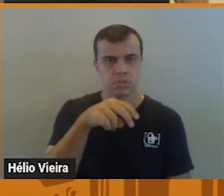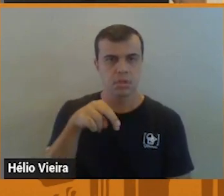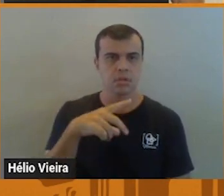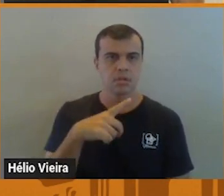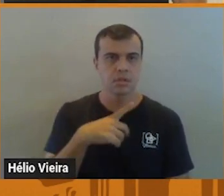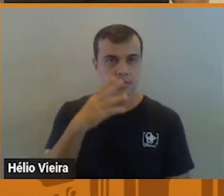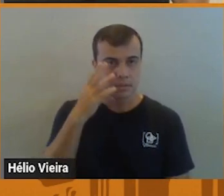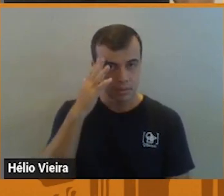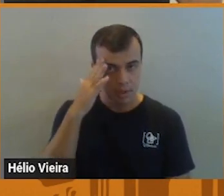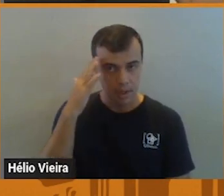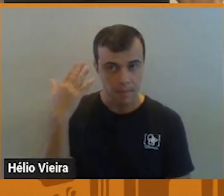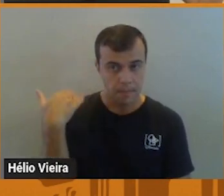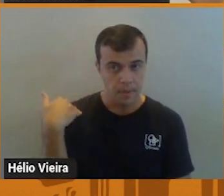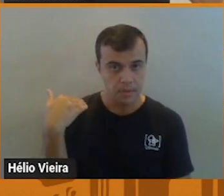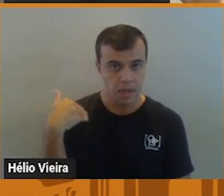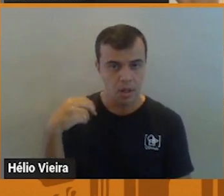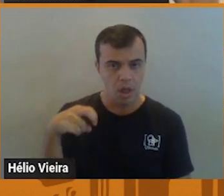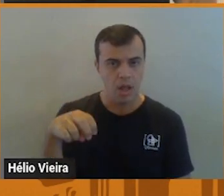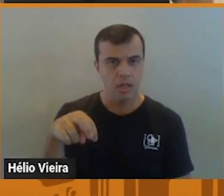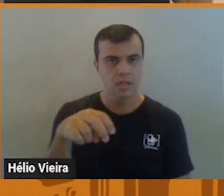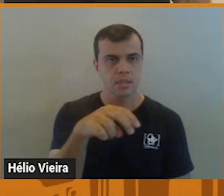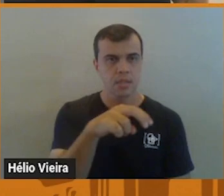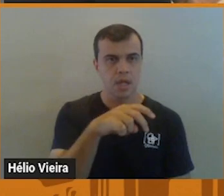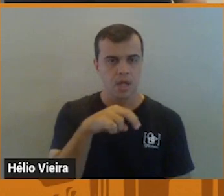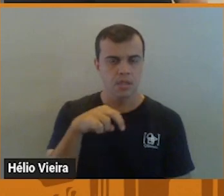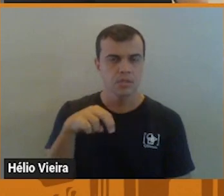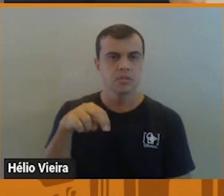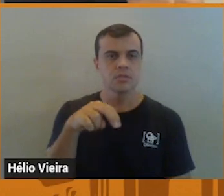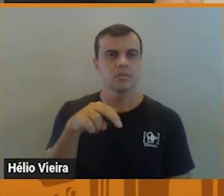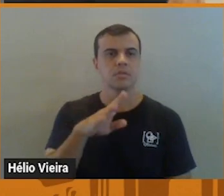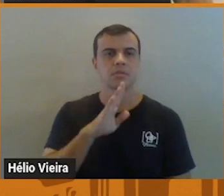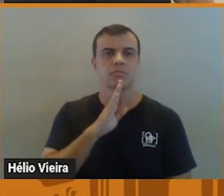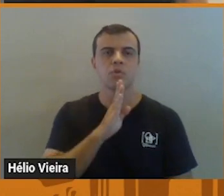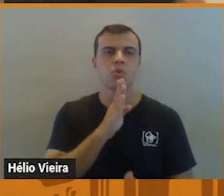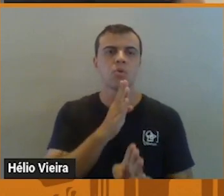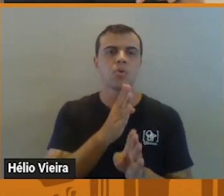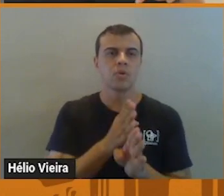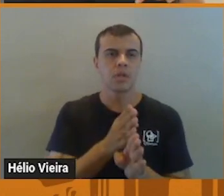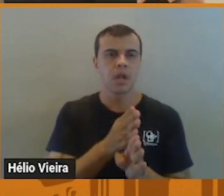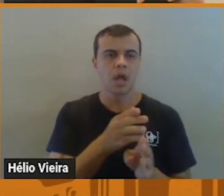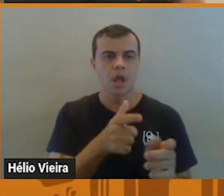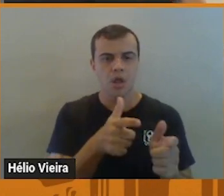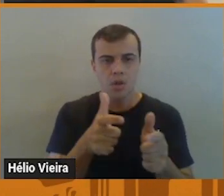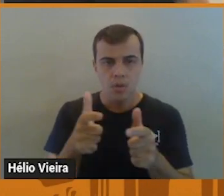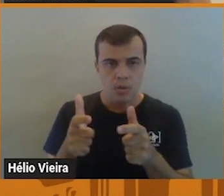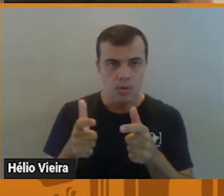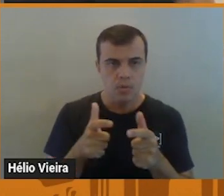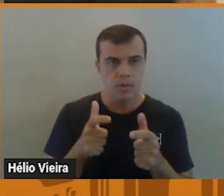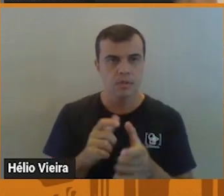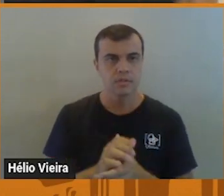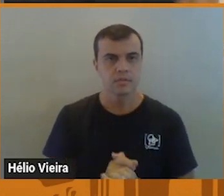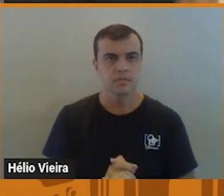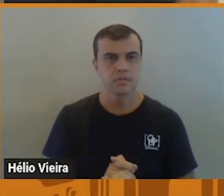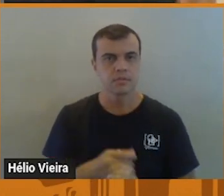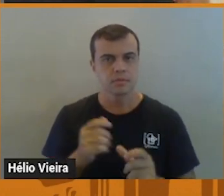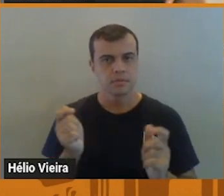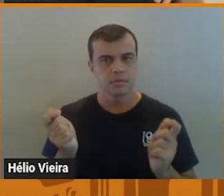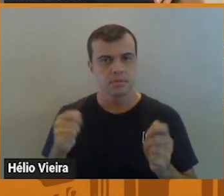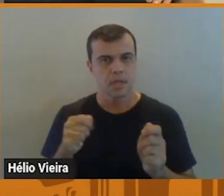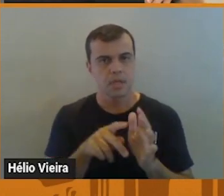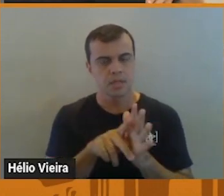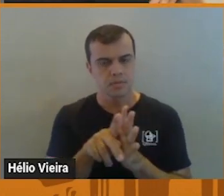sair passeando pela cidade, caminhando pela cidade, para encontrar esses locais e poder